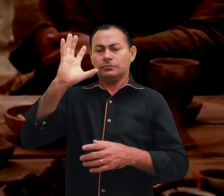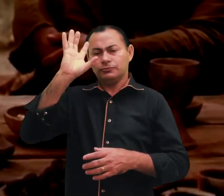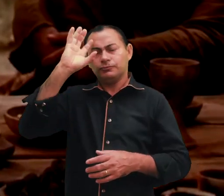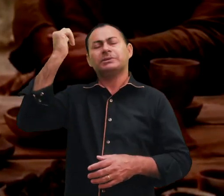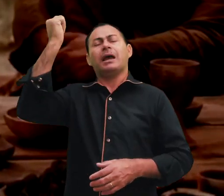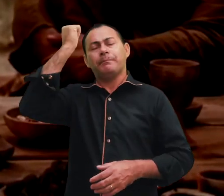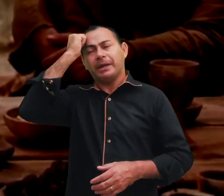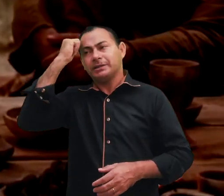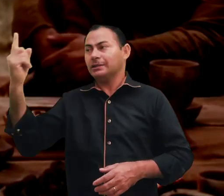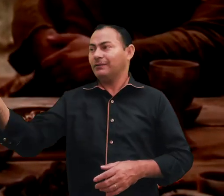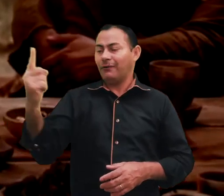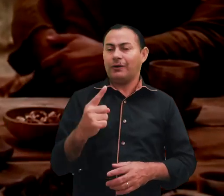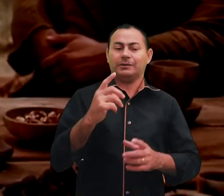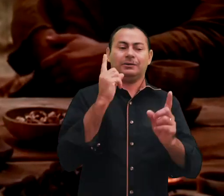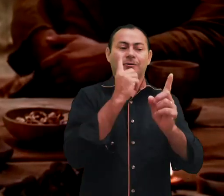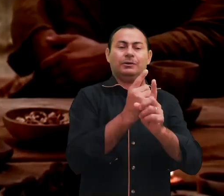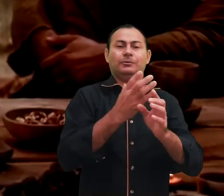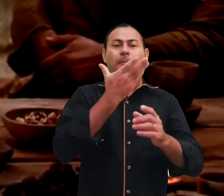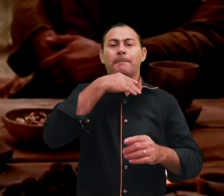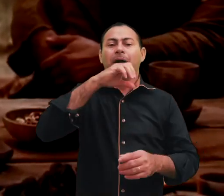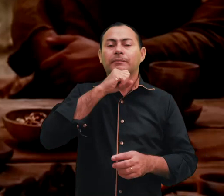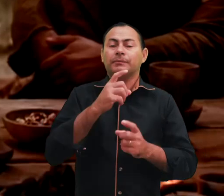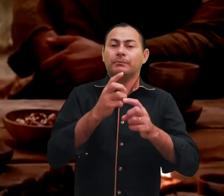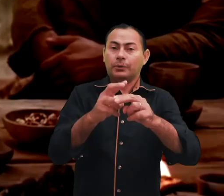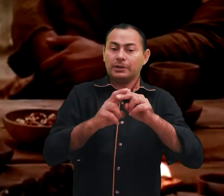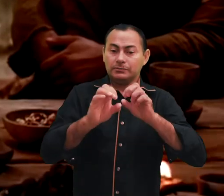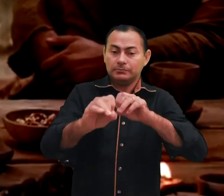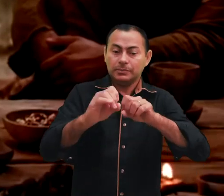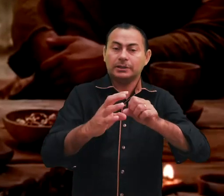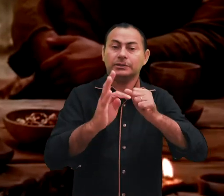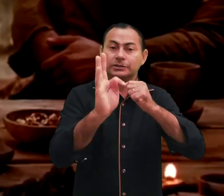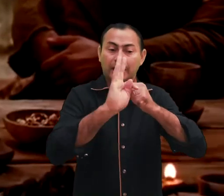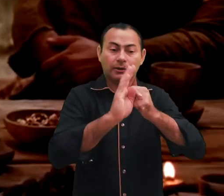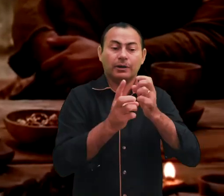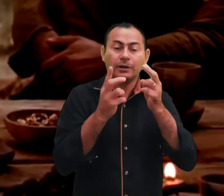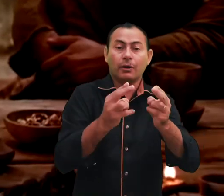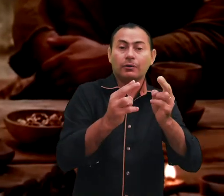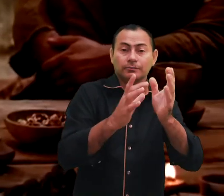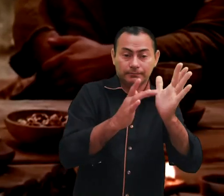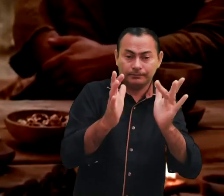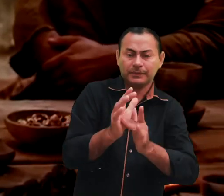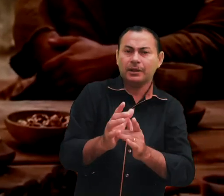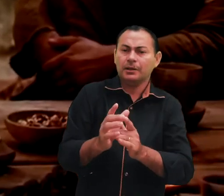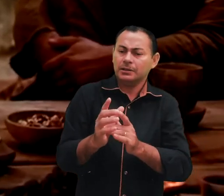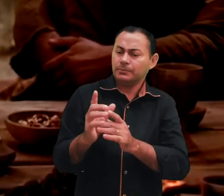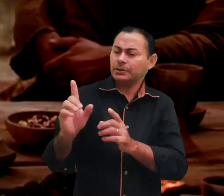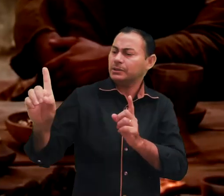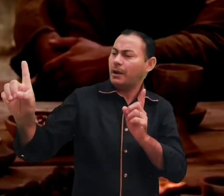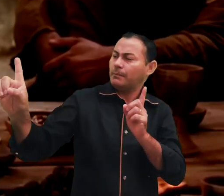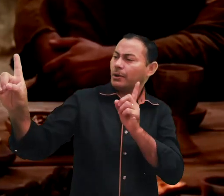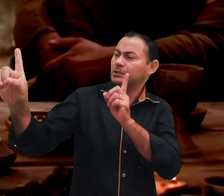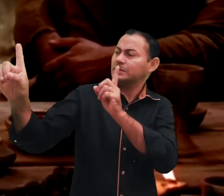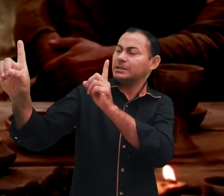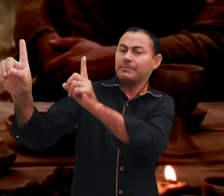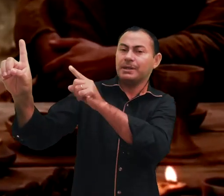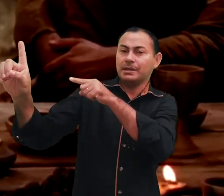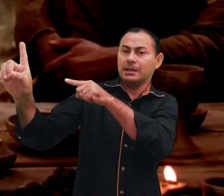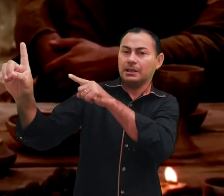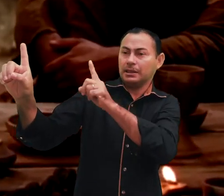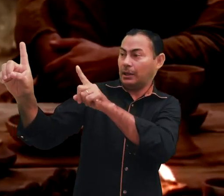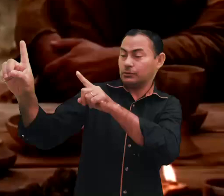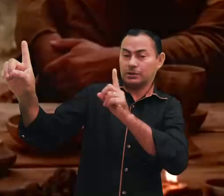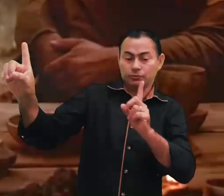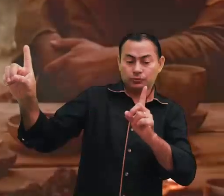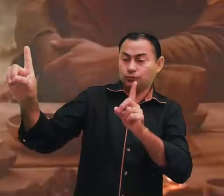seu pai. Por isso o ensino de Tiago se assemelha ao ensino de Jesus. Aproximem-se de Deus. Neste